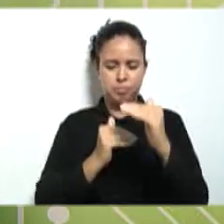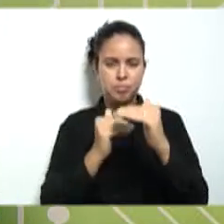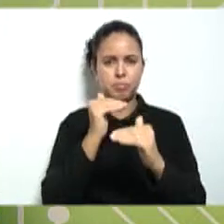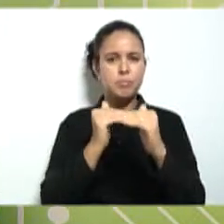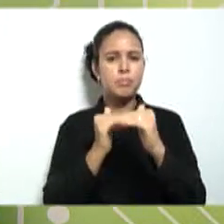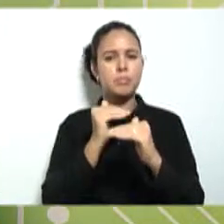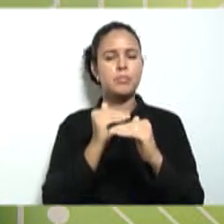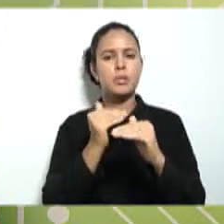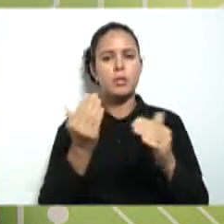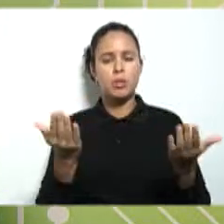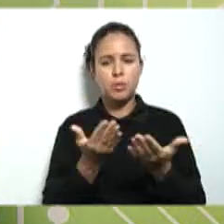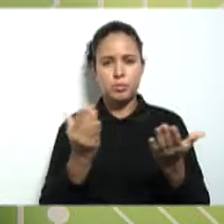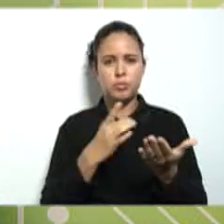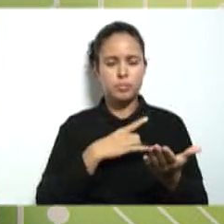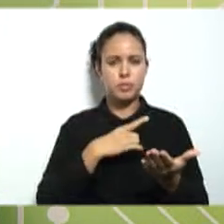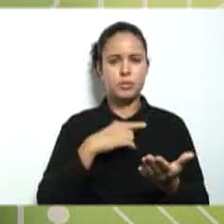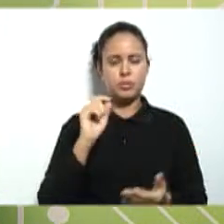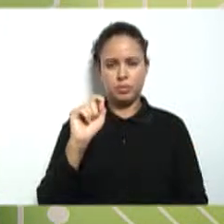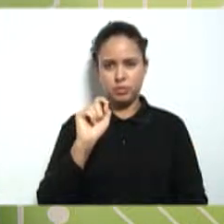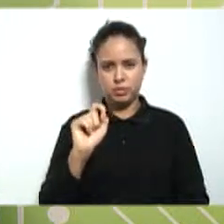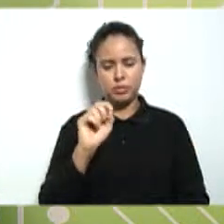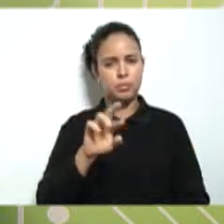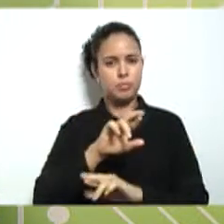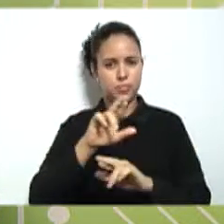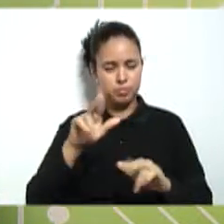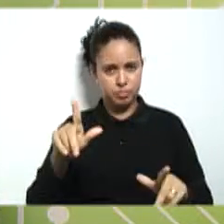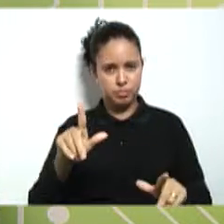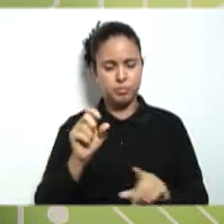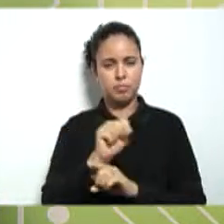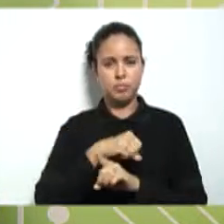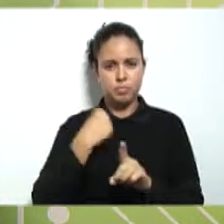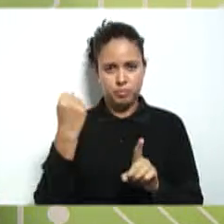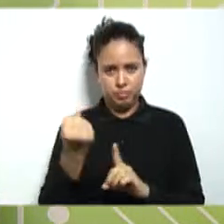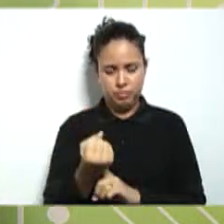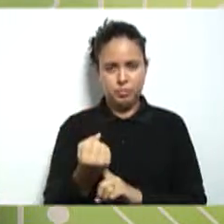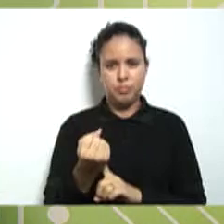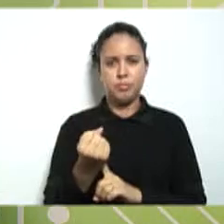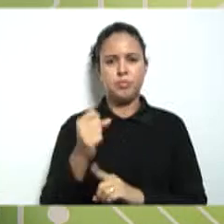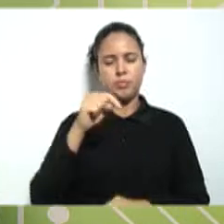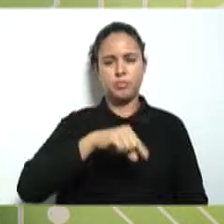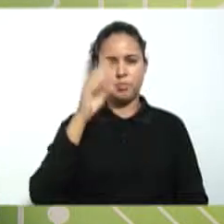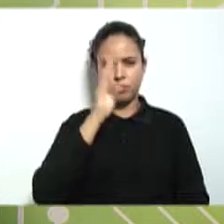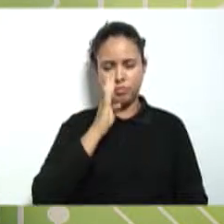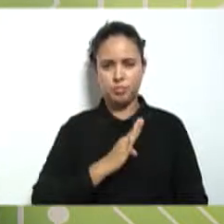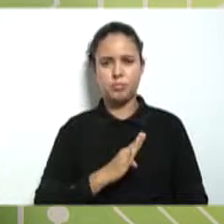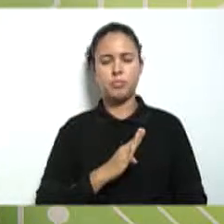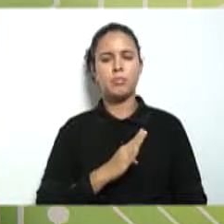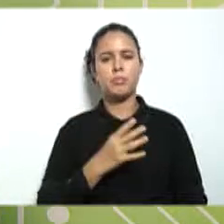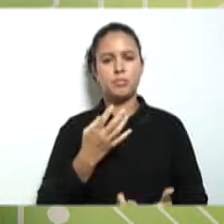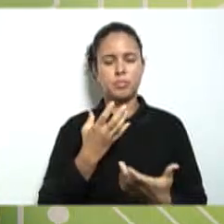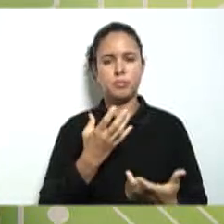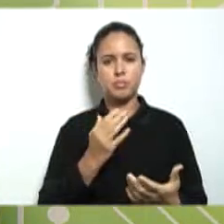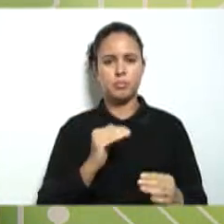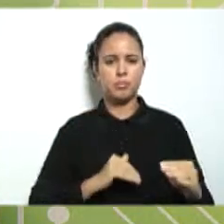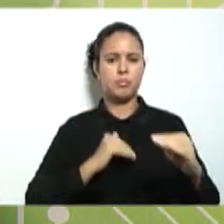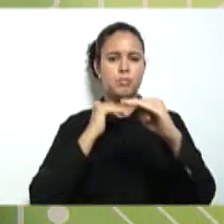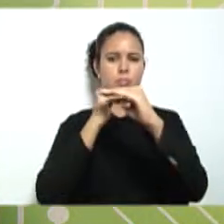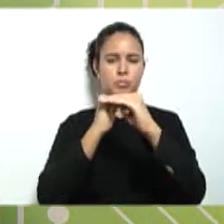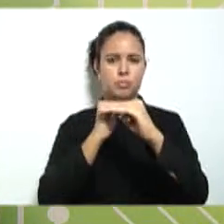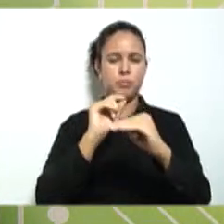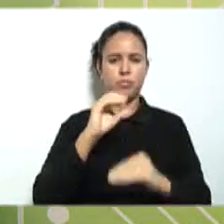Hoje a gente ainda vê reflexo dessas diferenças e umas maneiras que o Brasil tenta superar essa questão é pela instituição